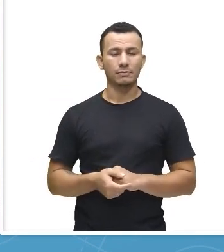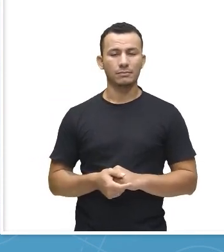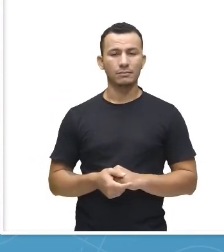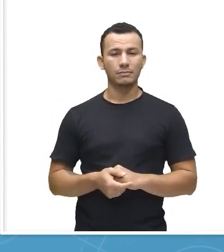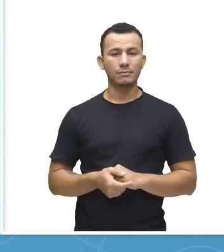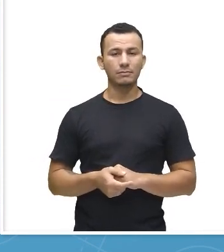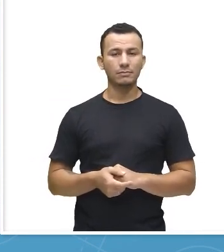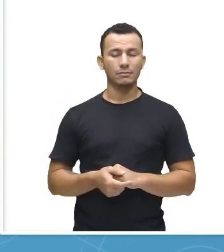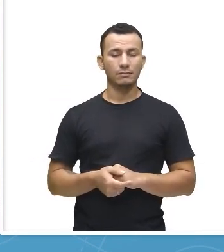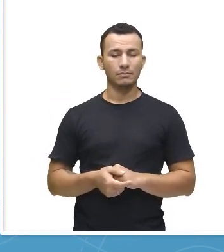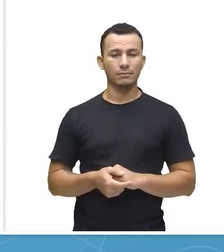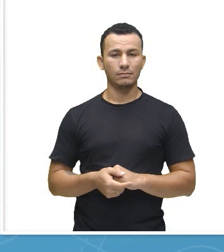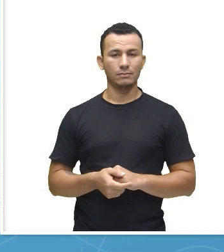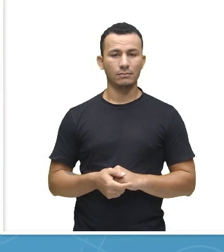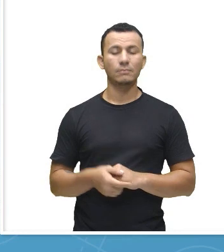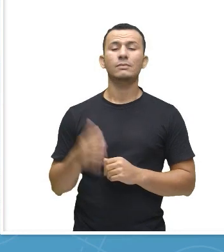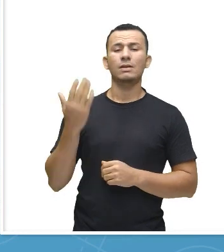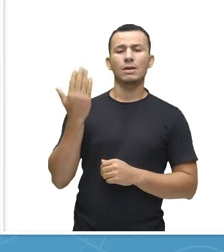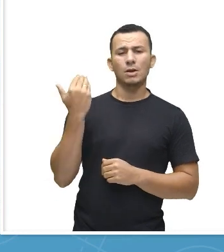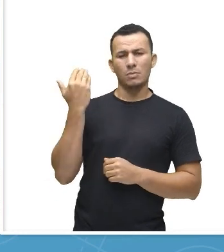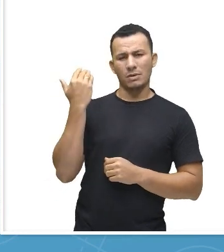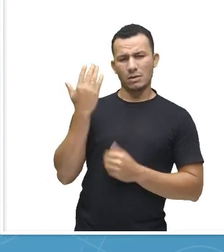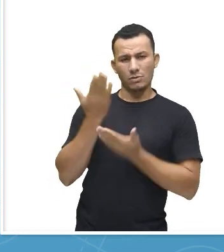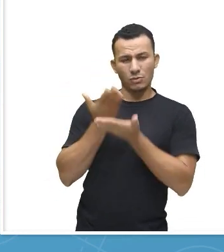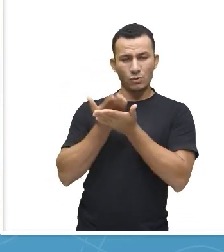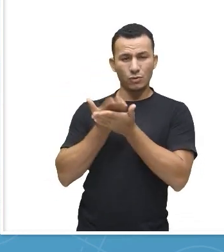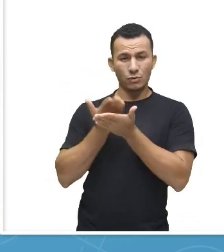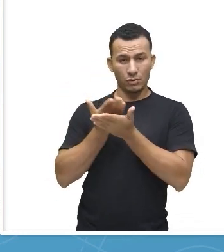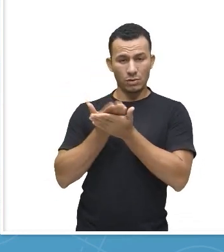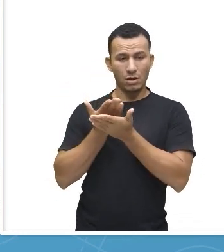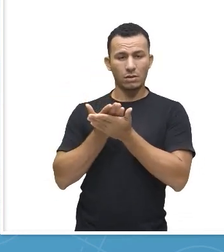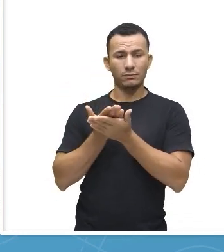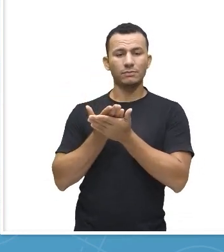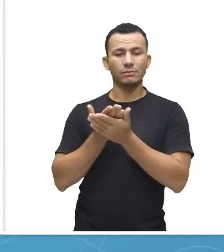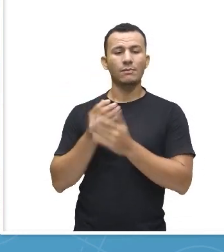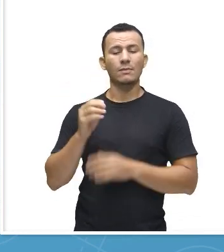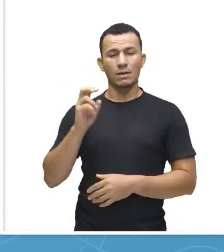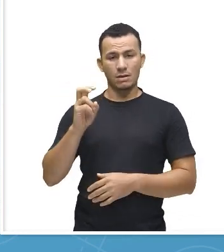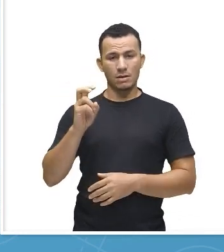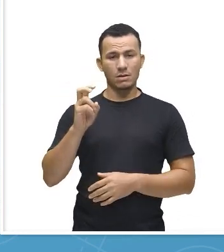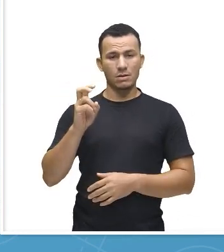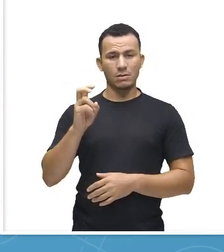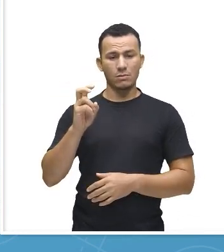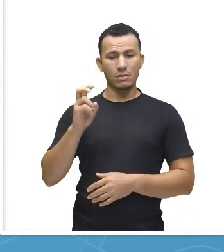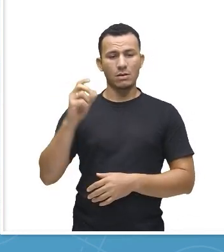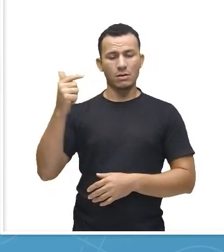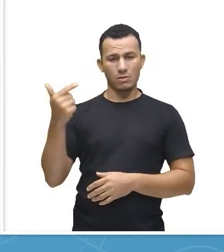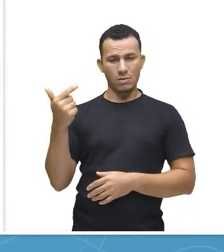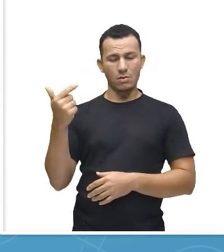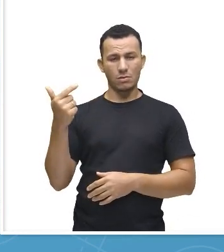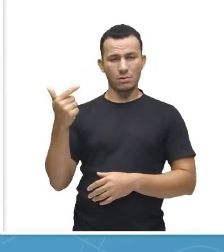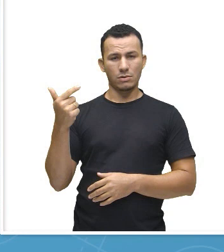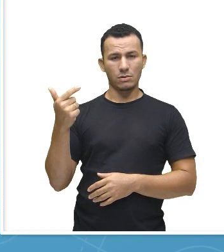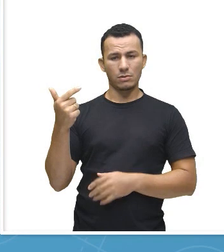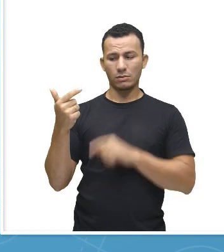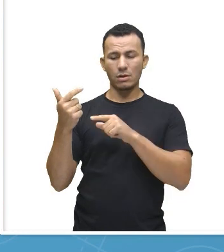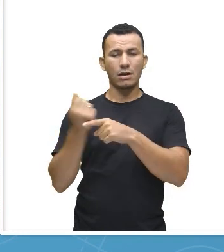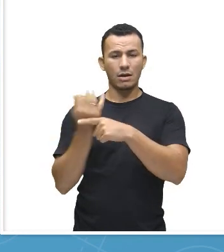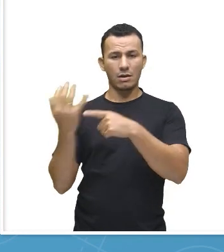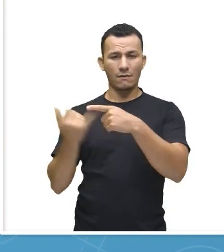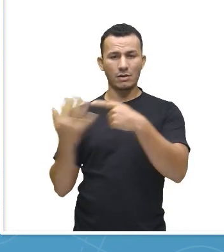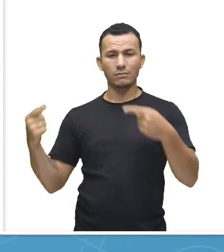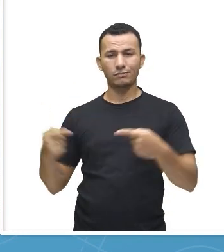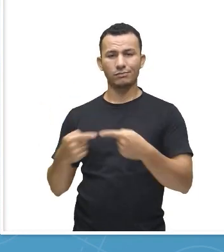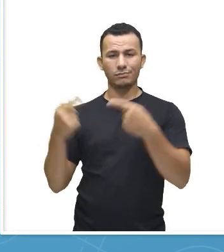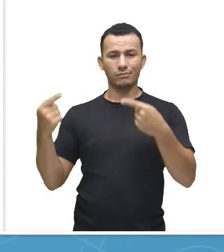E lembrando da nossa aula anterior, né? Ó, 52 centésimos é uma fração decimal, né?